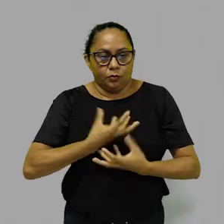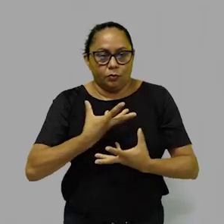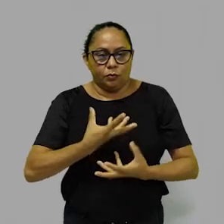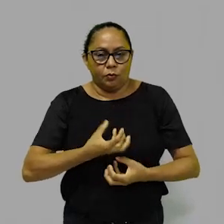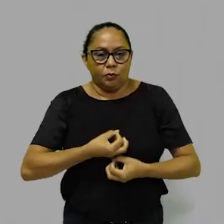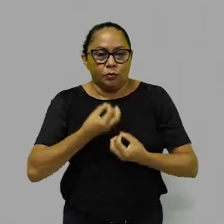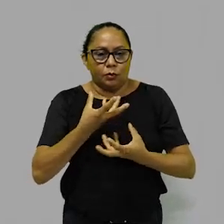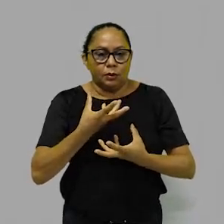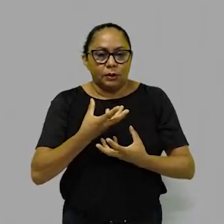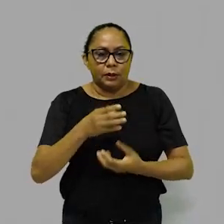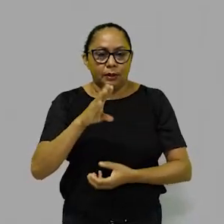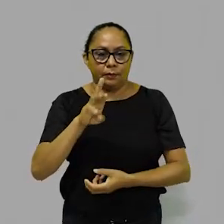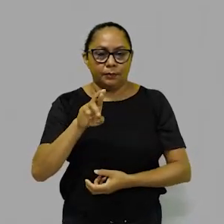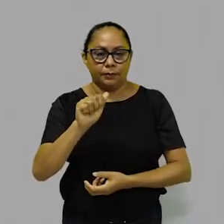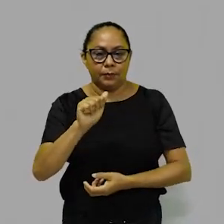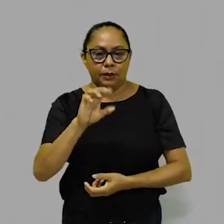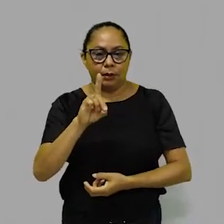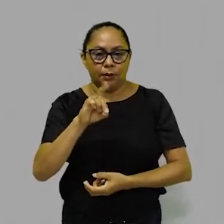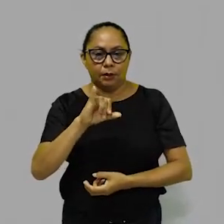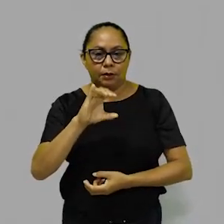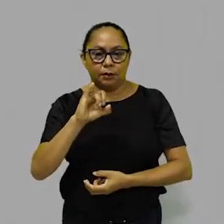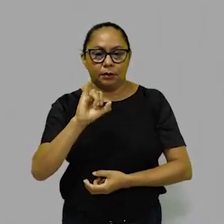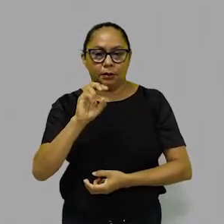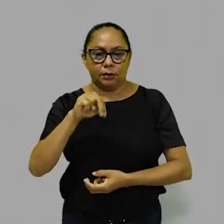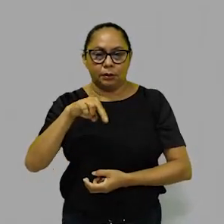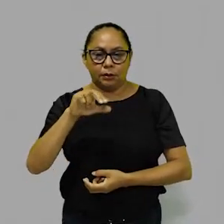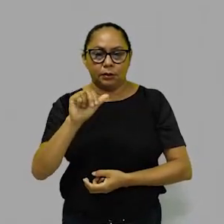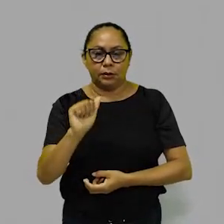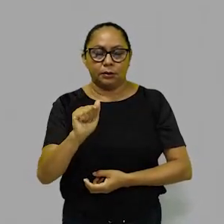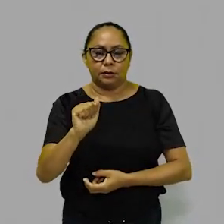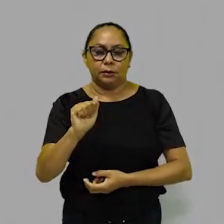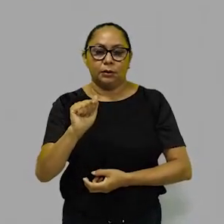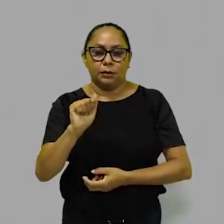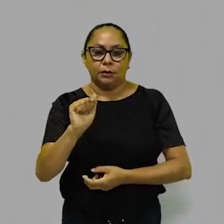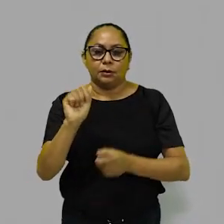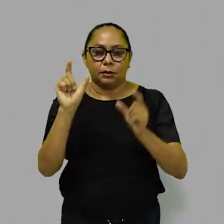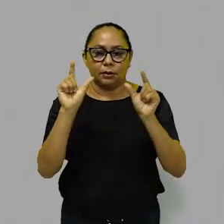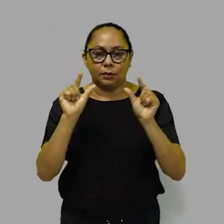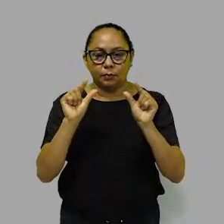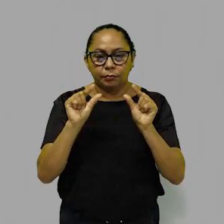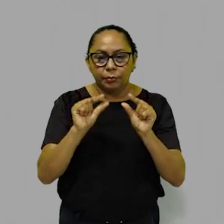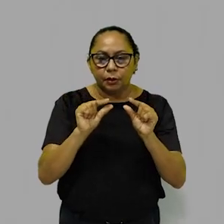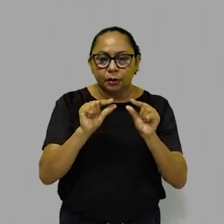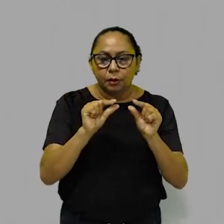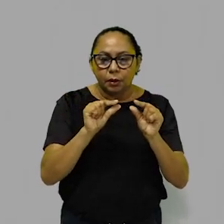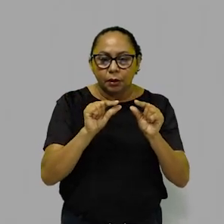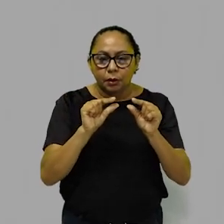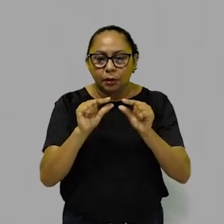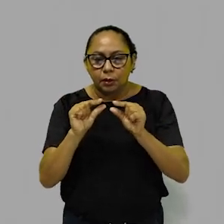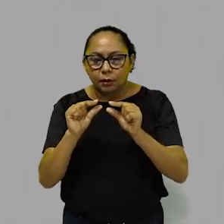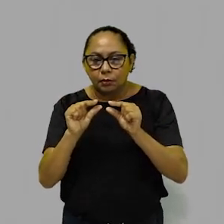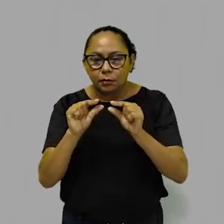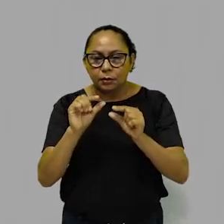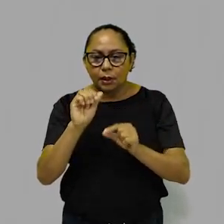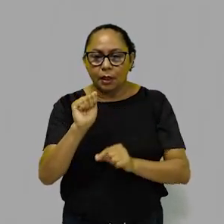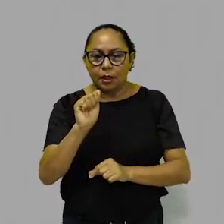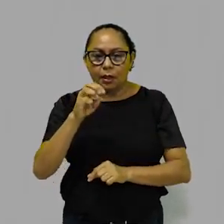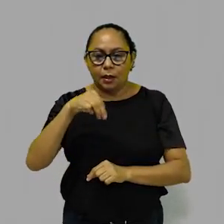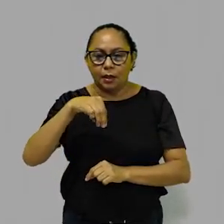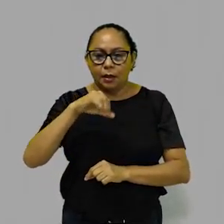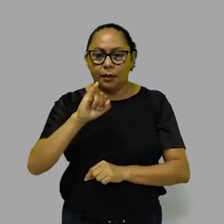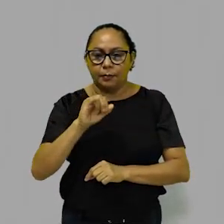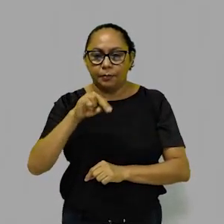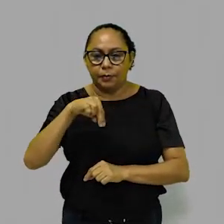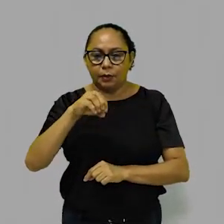de bradicina, tá? Bradicina, pessoal, são pequenas cadeias de aminoácidos. Só para quem